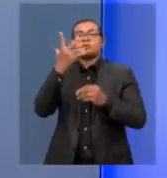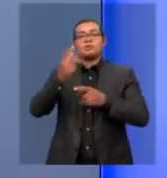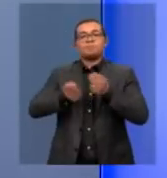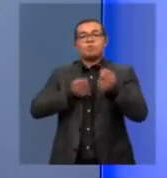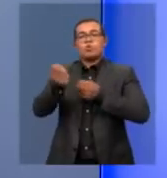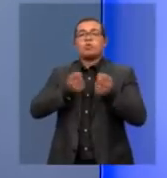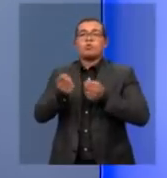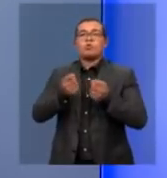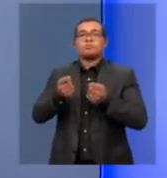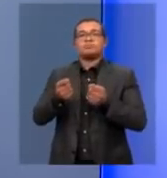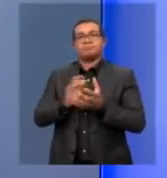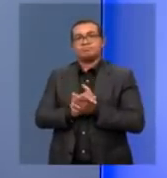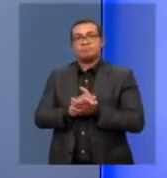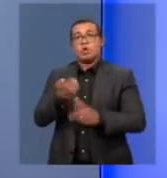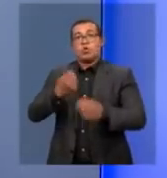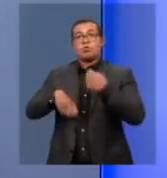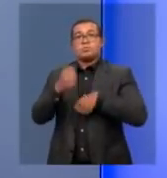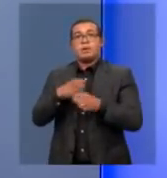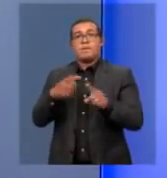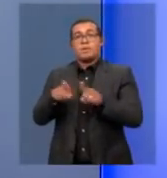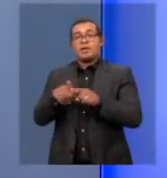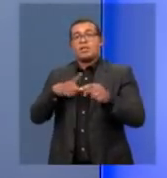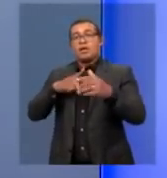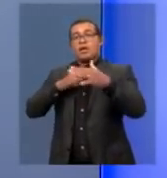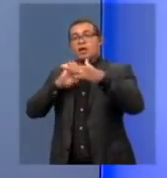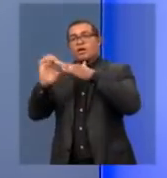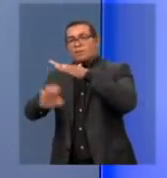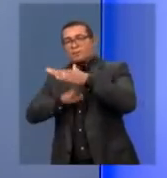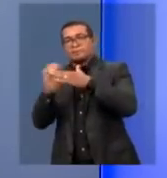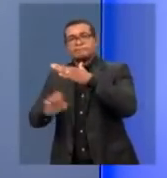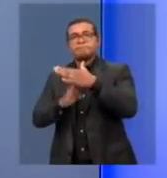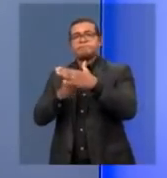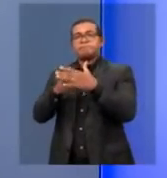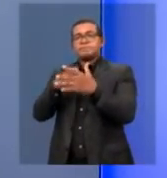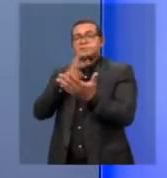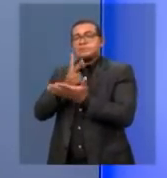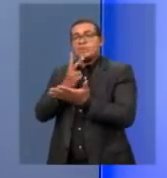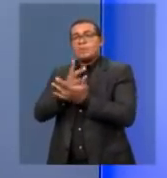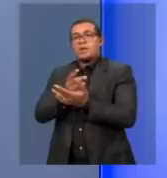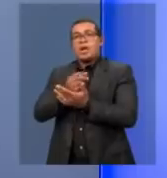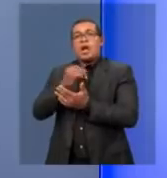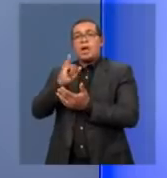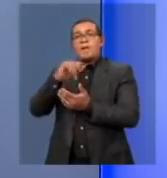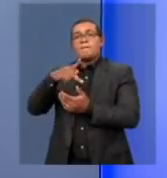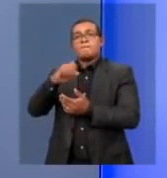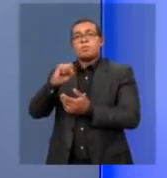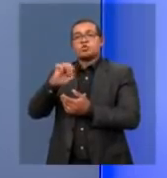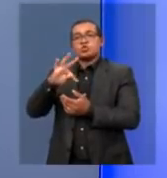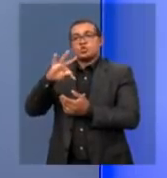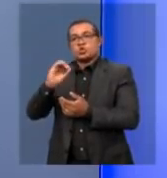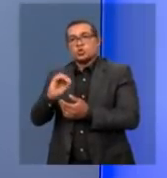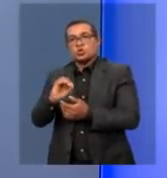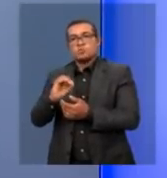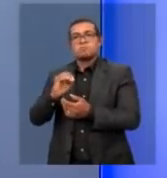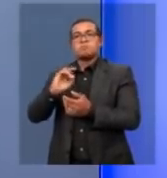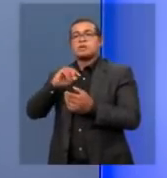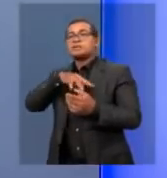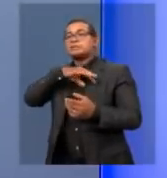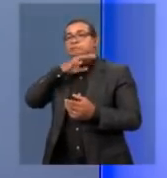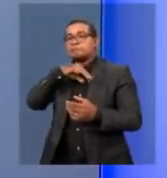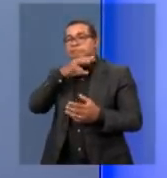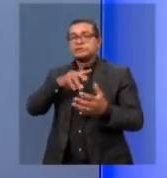santo essas empresas que poluem que pagam pouco os impostos que recebem benefícios fiscais do estado que